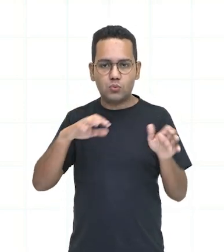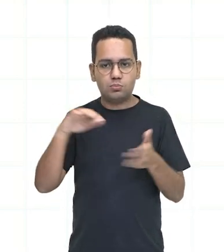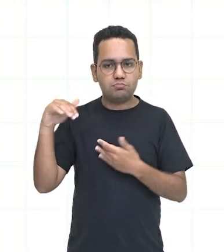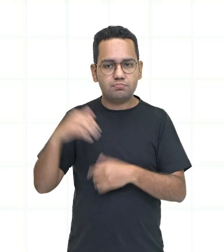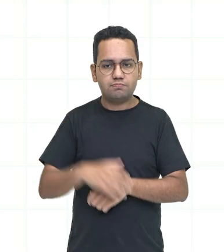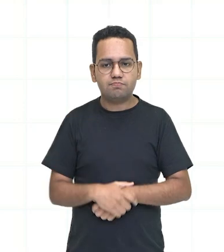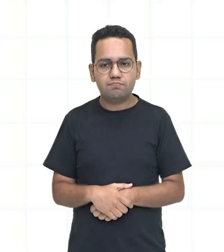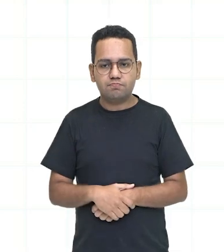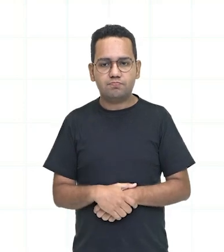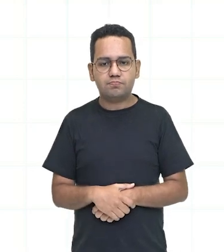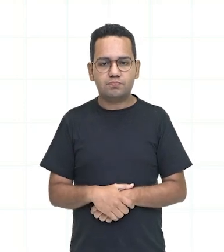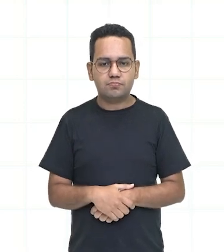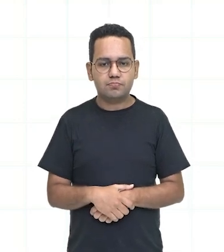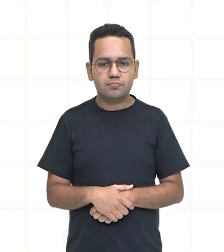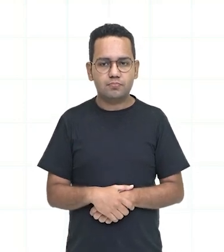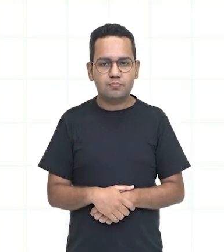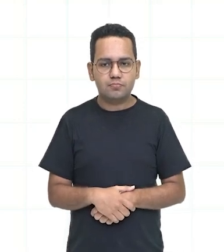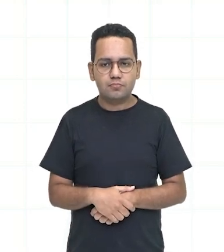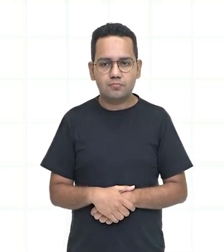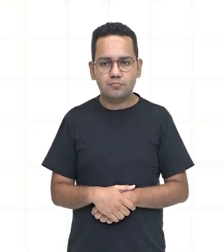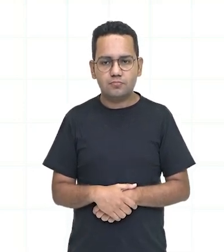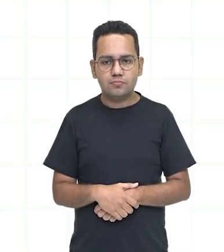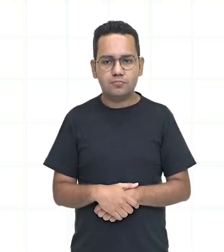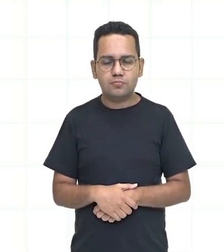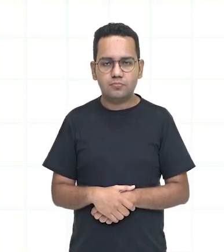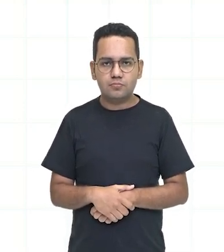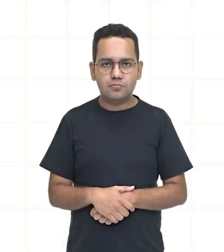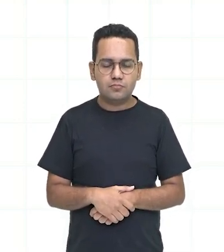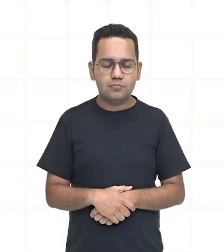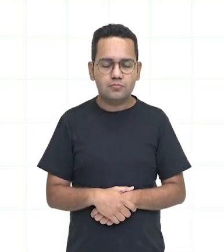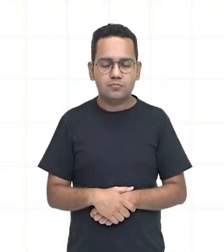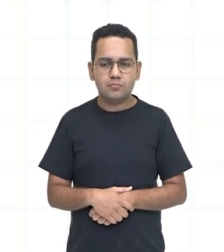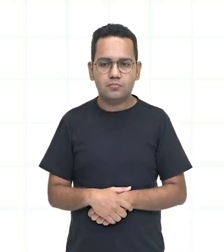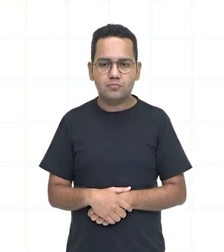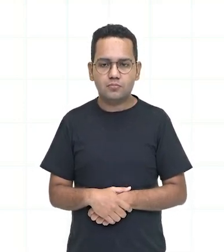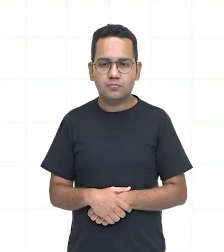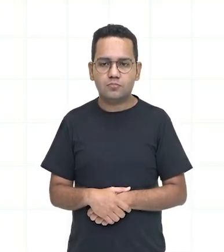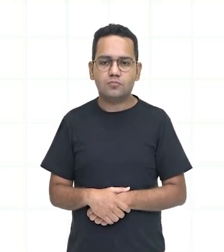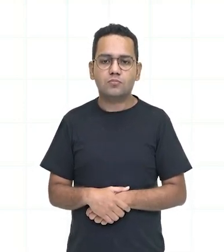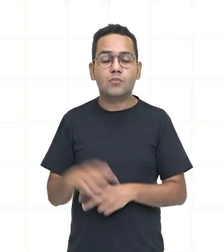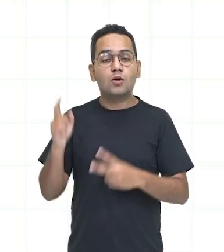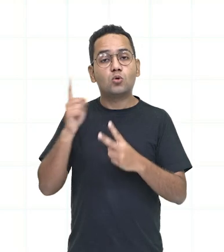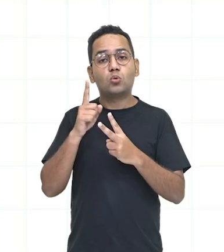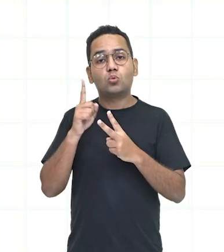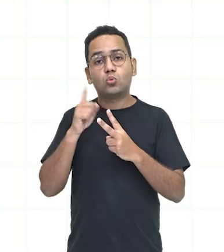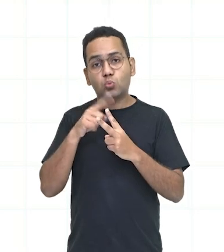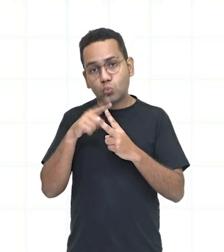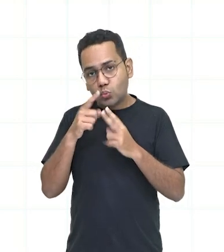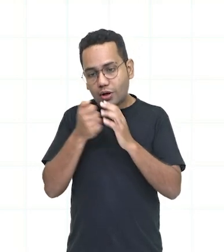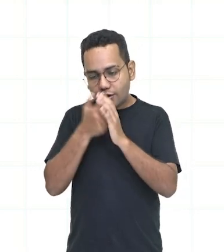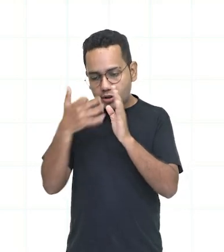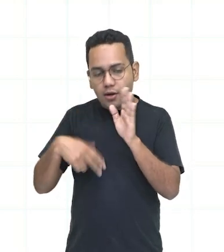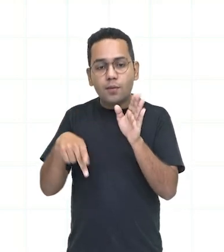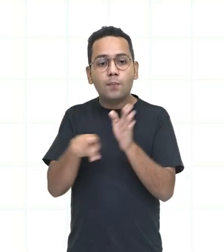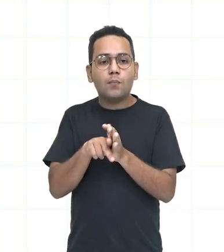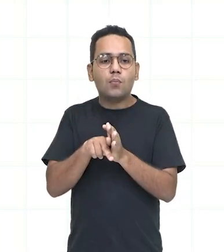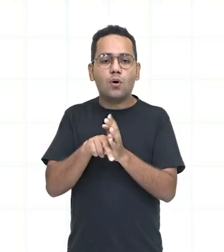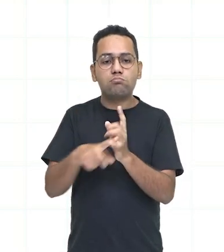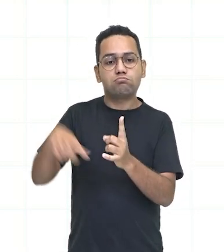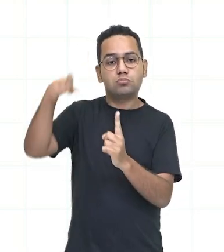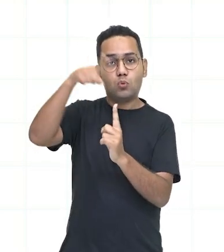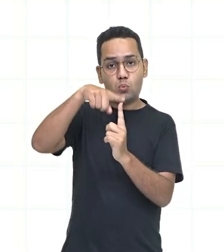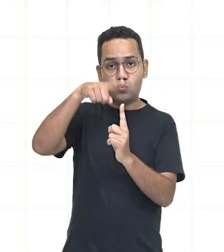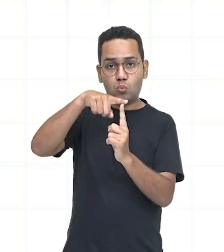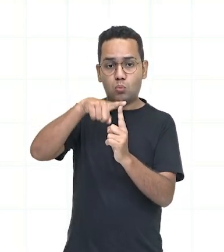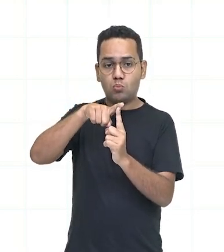Dois elementos estruturais que compõem, então, a condicional do tipo 1.